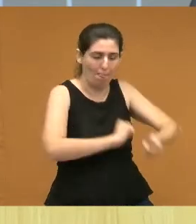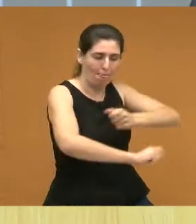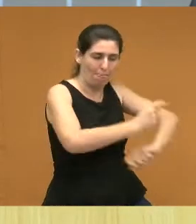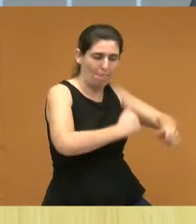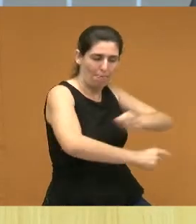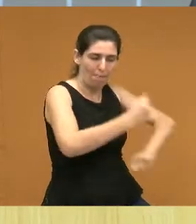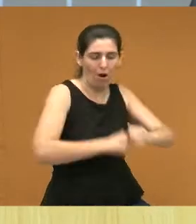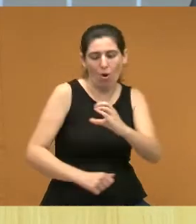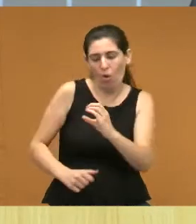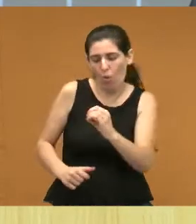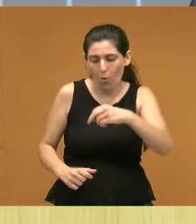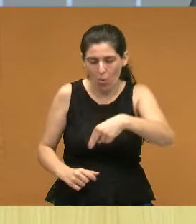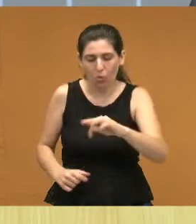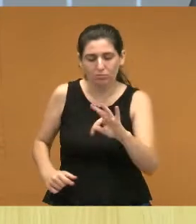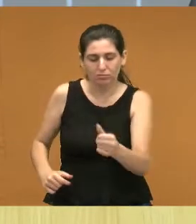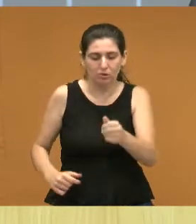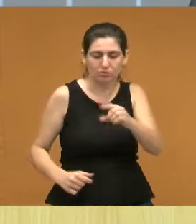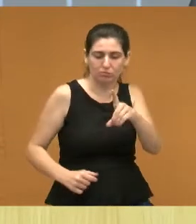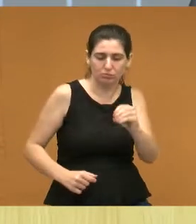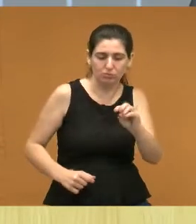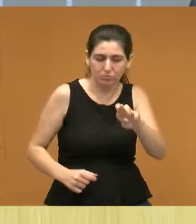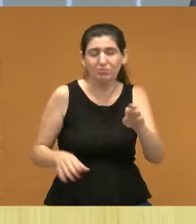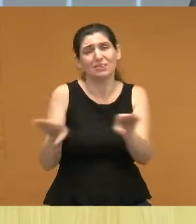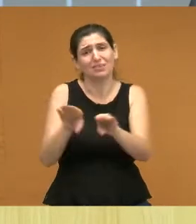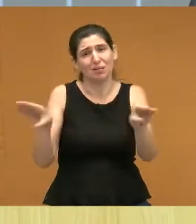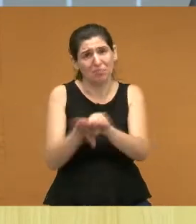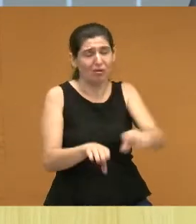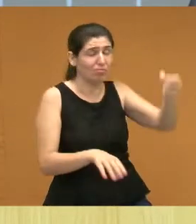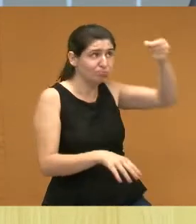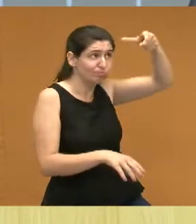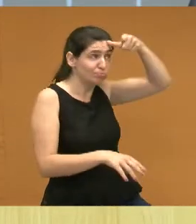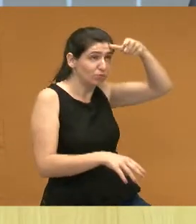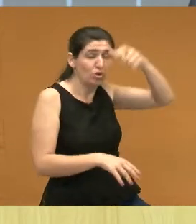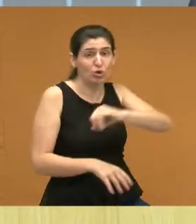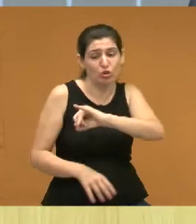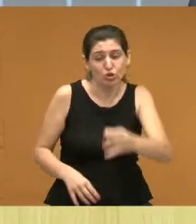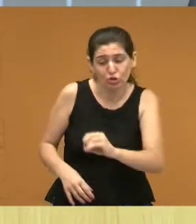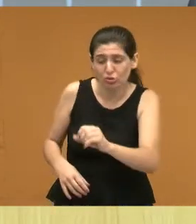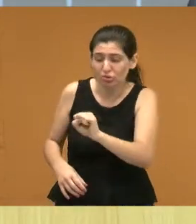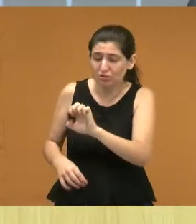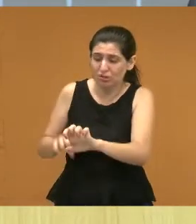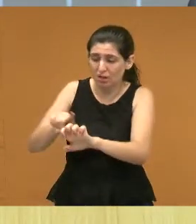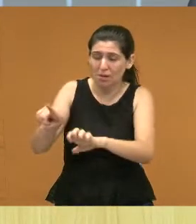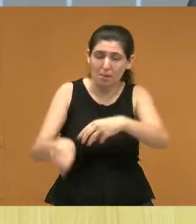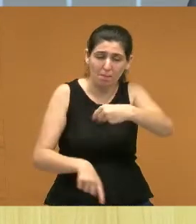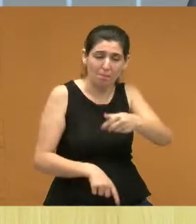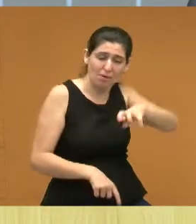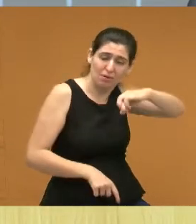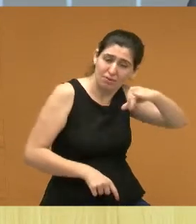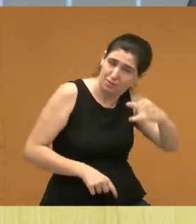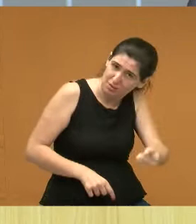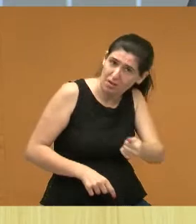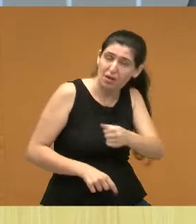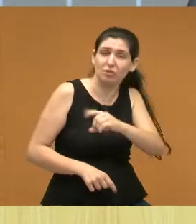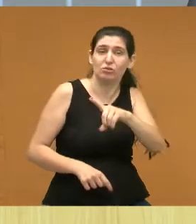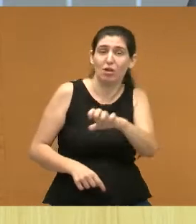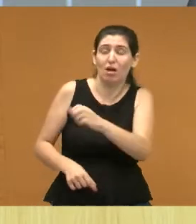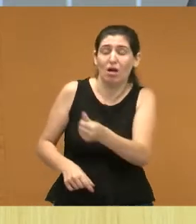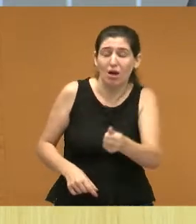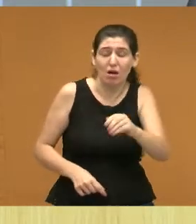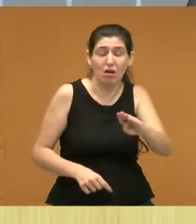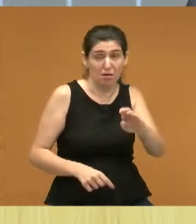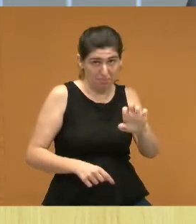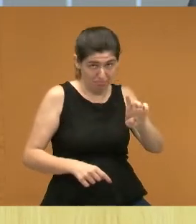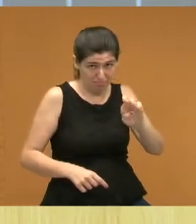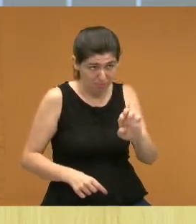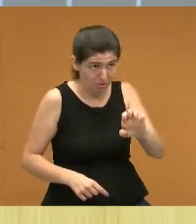dá outras providências da Fundação Cultural de Jacareí, José Maria de Abreu. Autoria, Prefeito Municipal Isaías